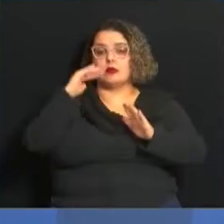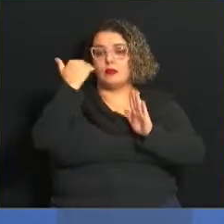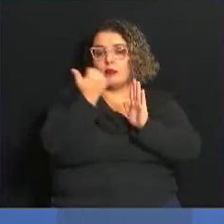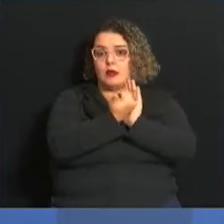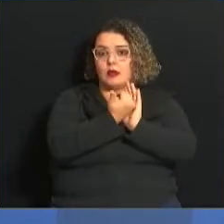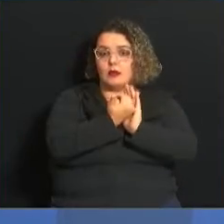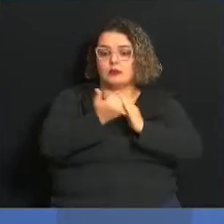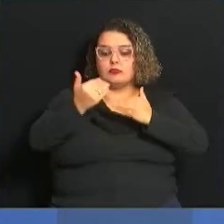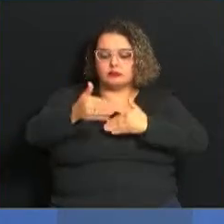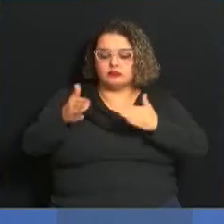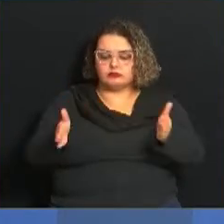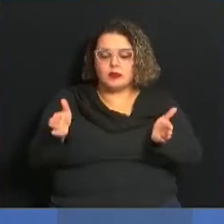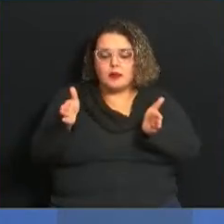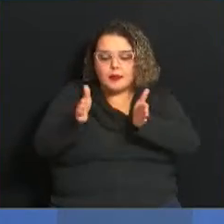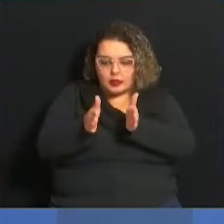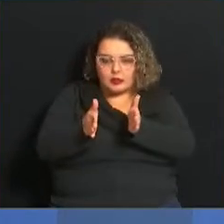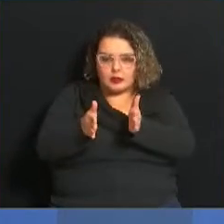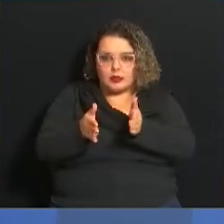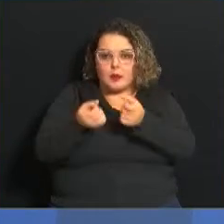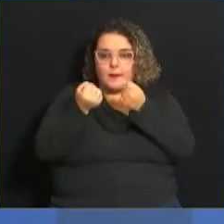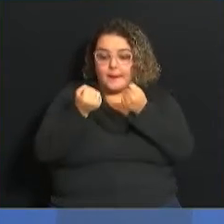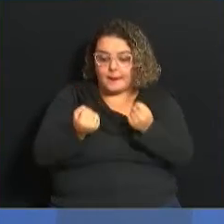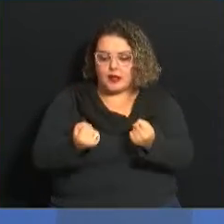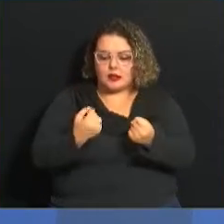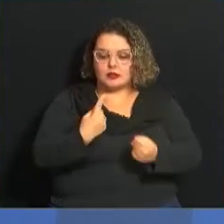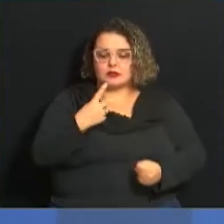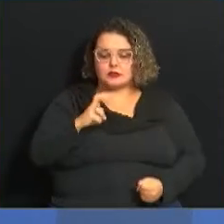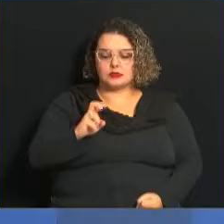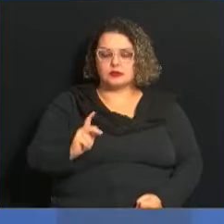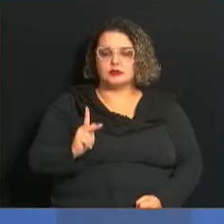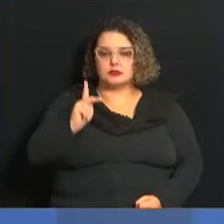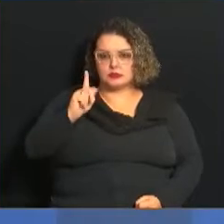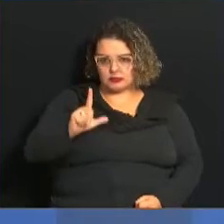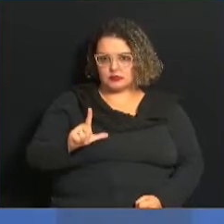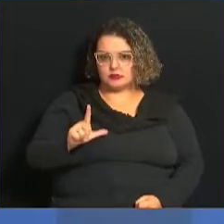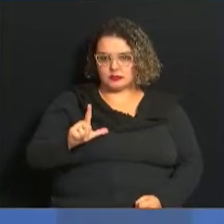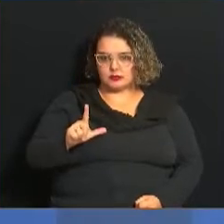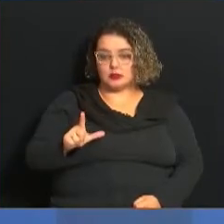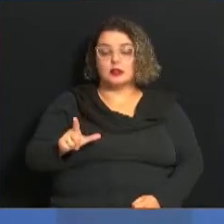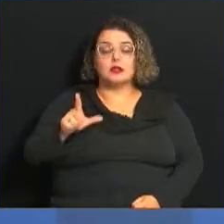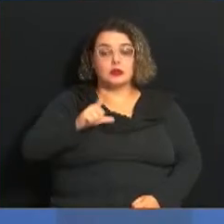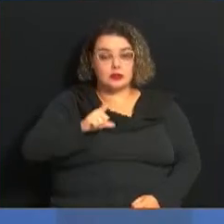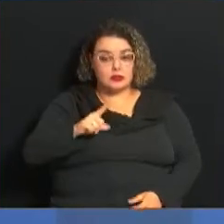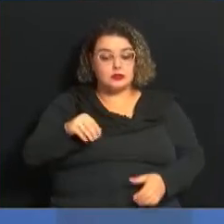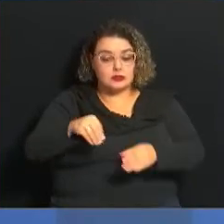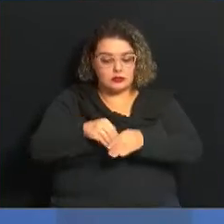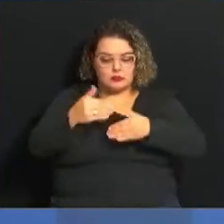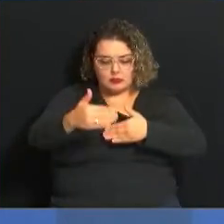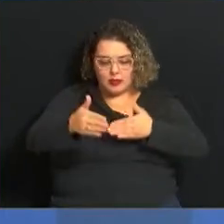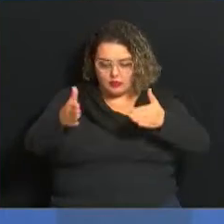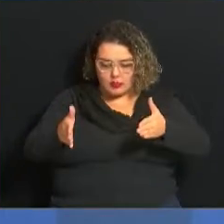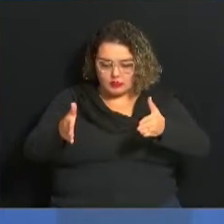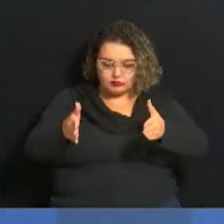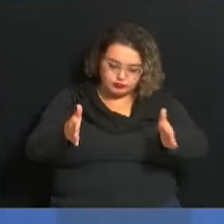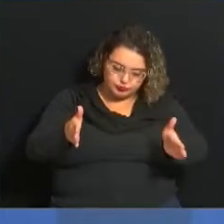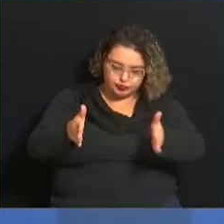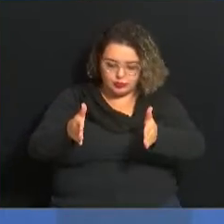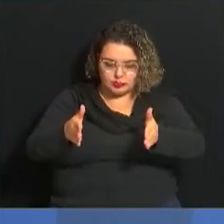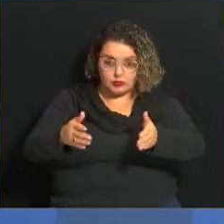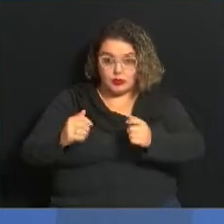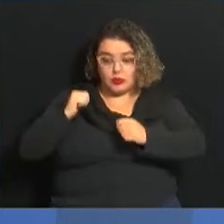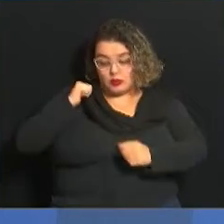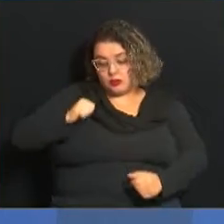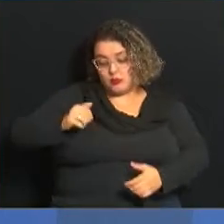de porte pequeno, pesando até 15 quilos, e também que eles estejam dentro de uma caixa ou bolsa próprias